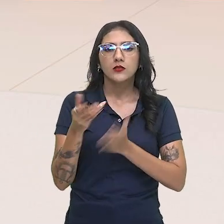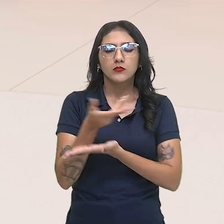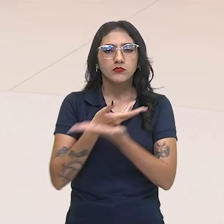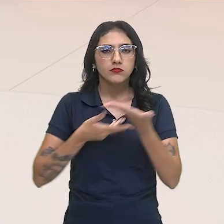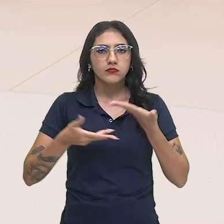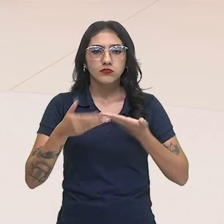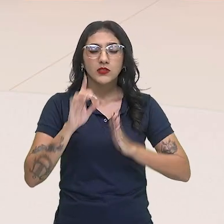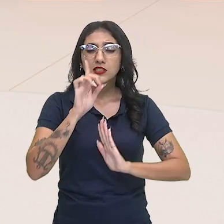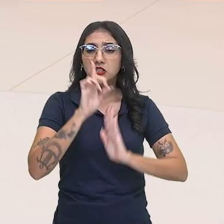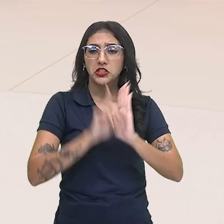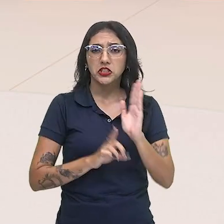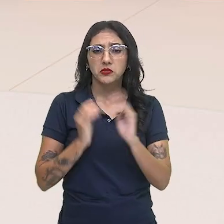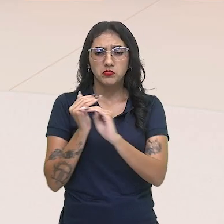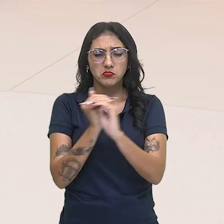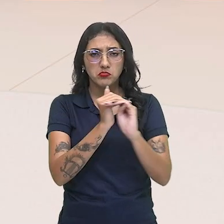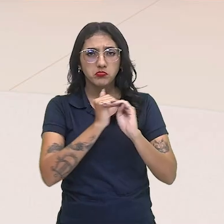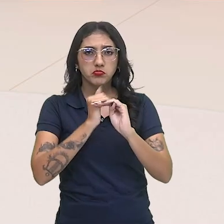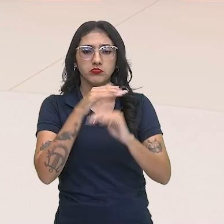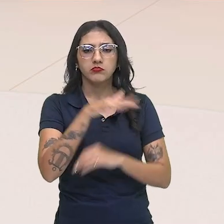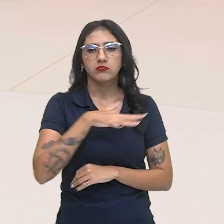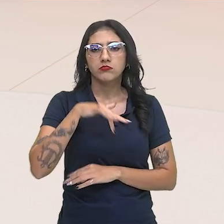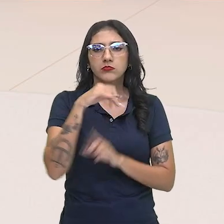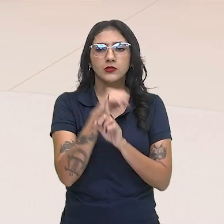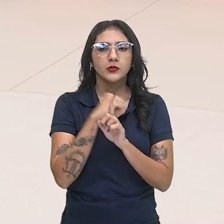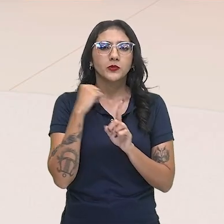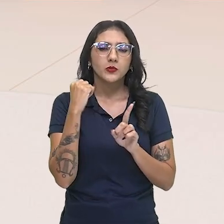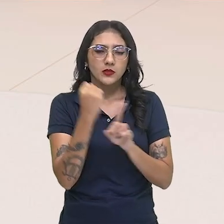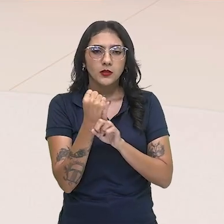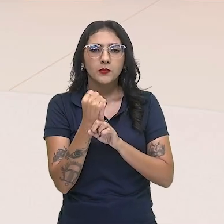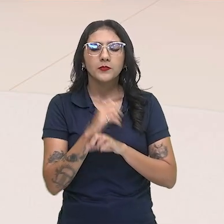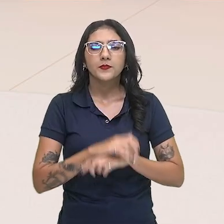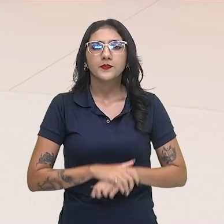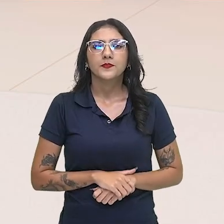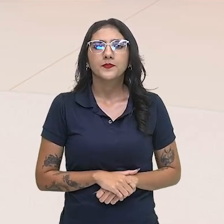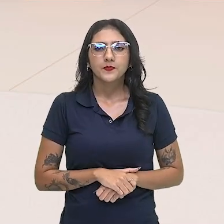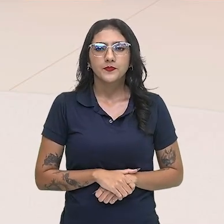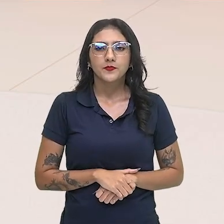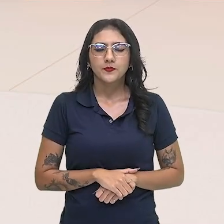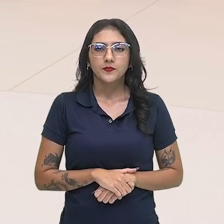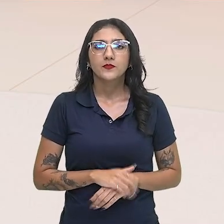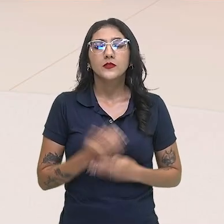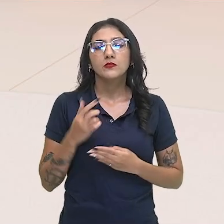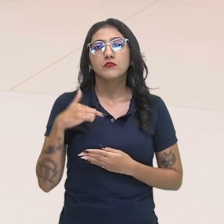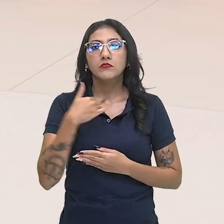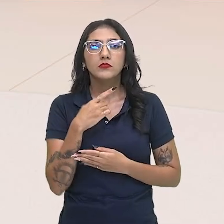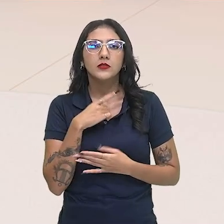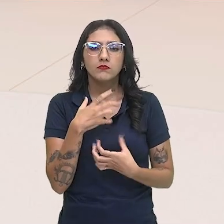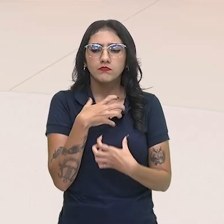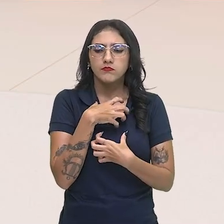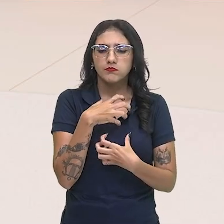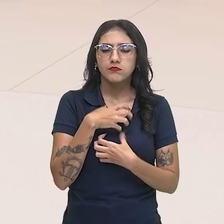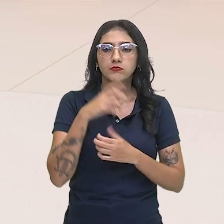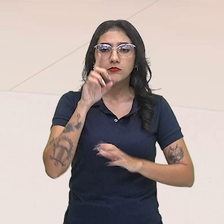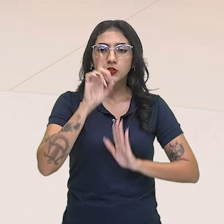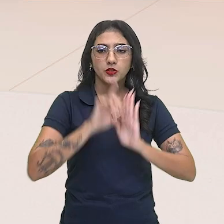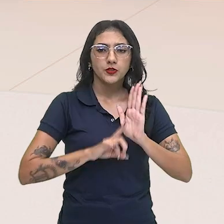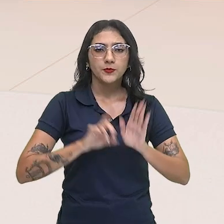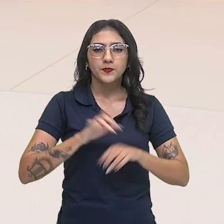direitos iguais perante a sociedade. Então, a escala do direito. Então, você se vê como sujeito de direito e dever.